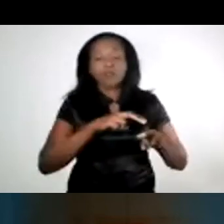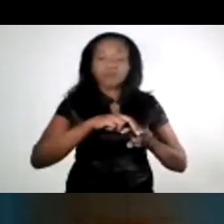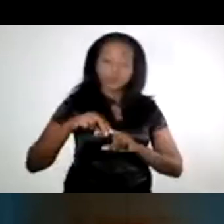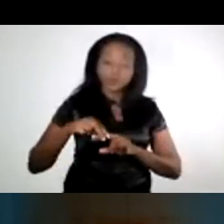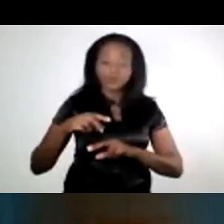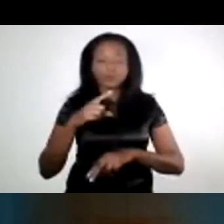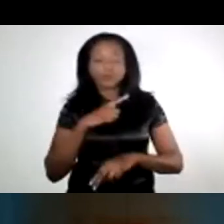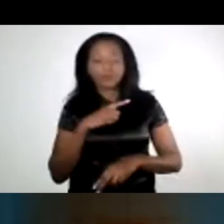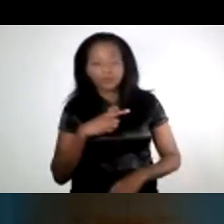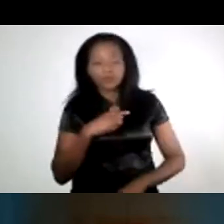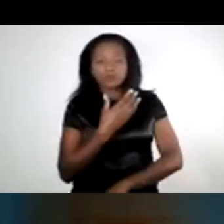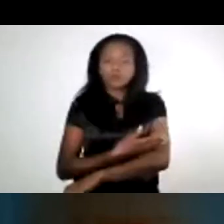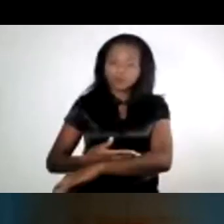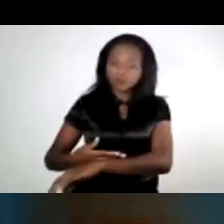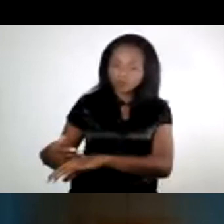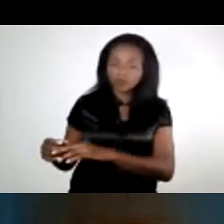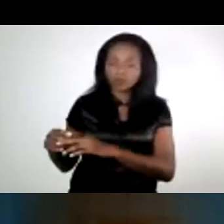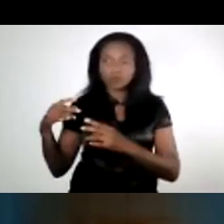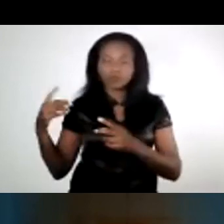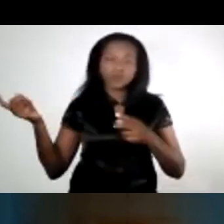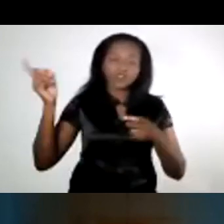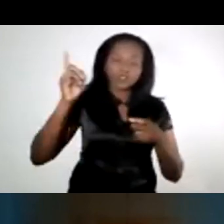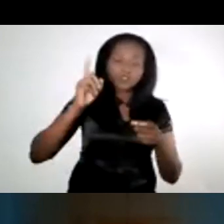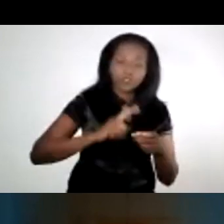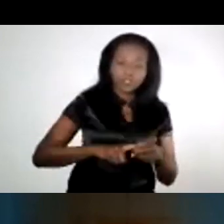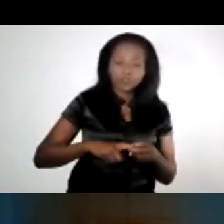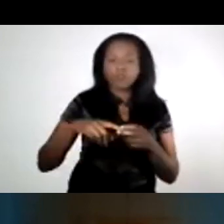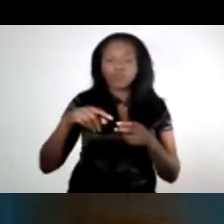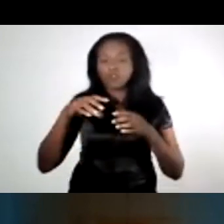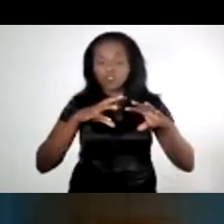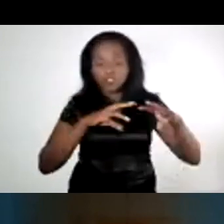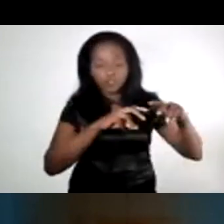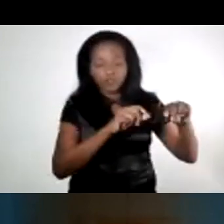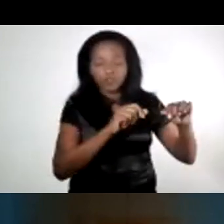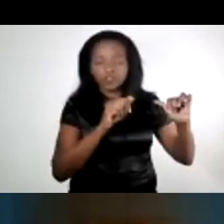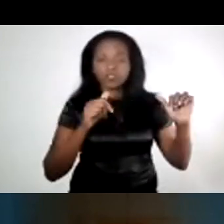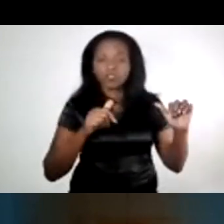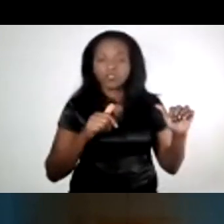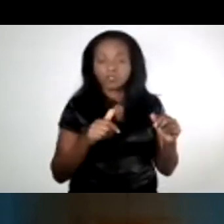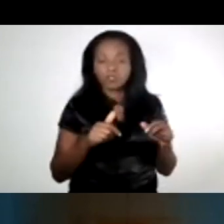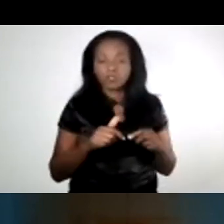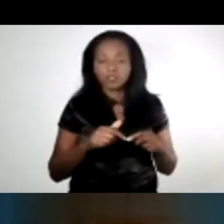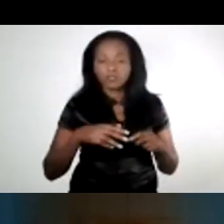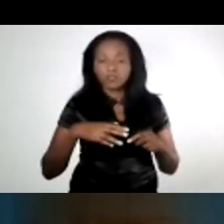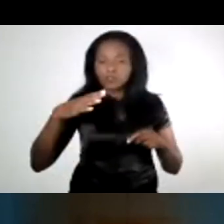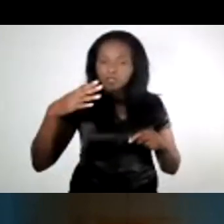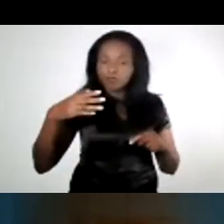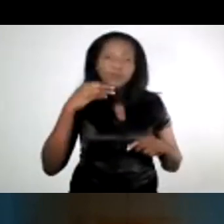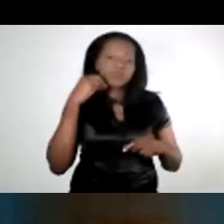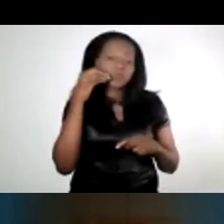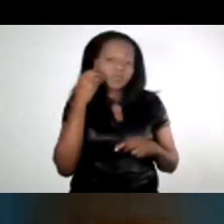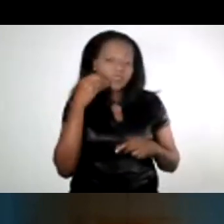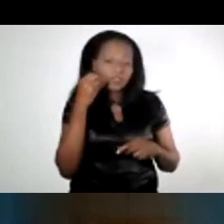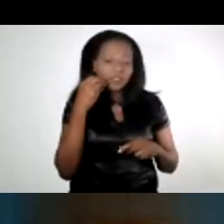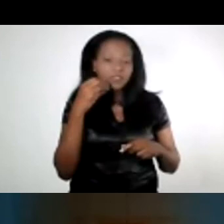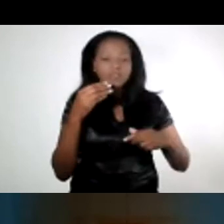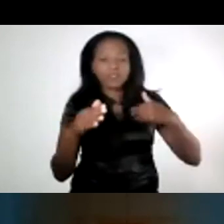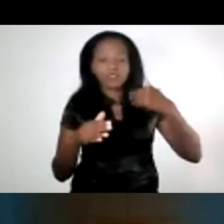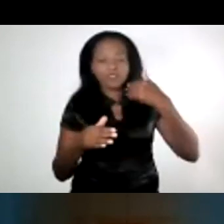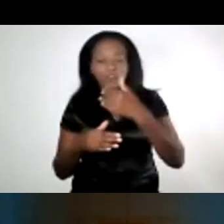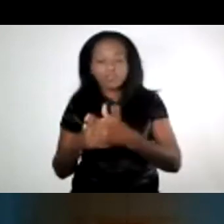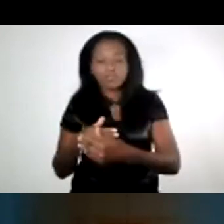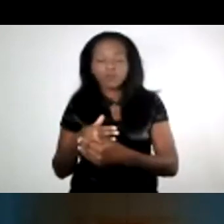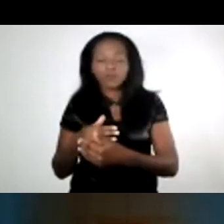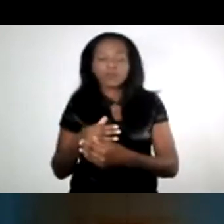que nos reconecta com o território ancestral. Depois da tradição, a experiência, né? A experiência é